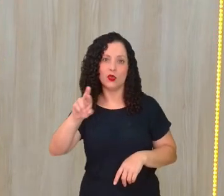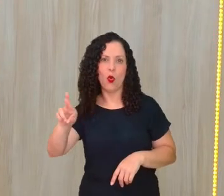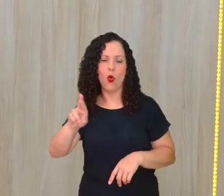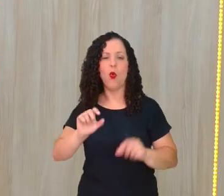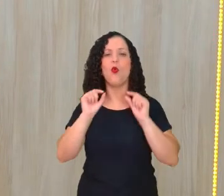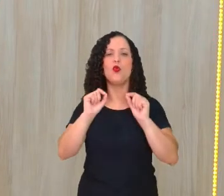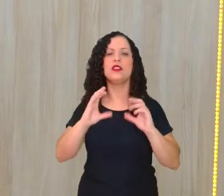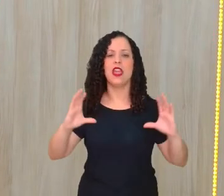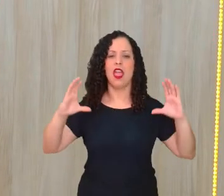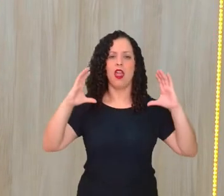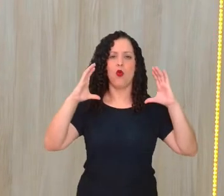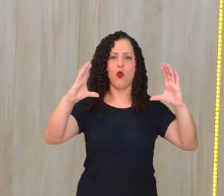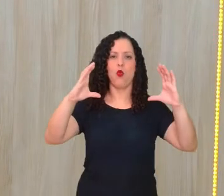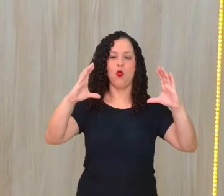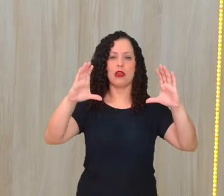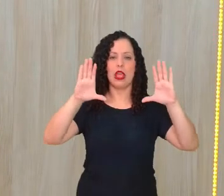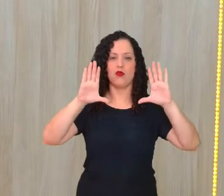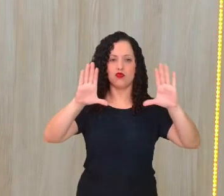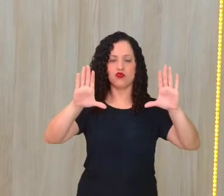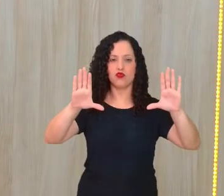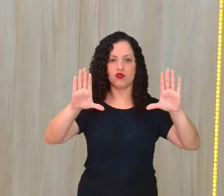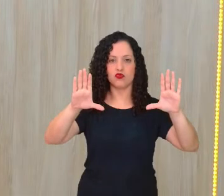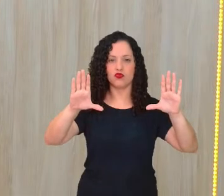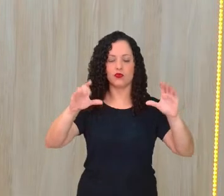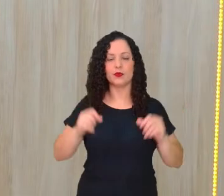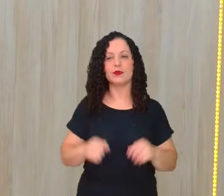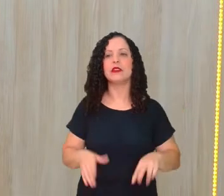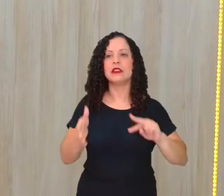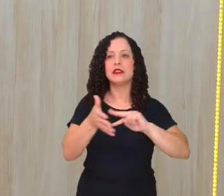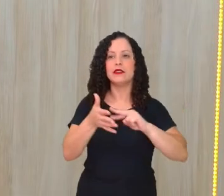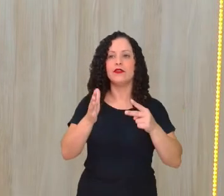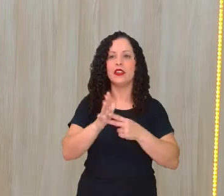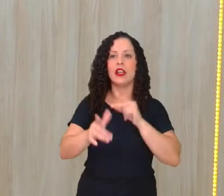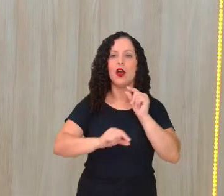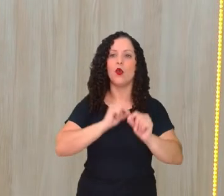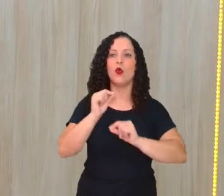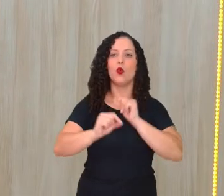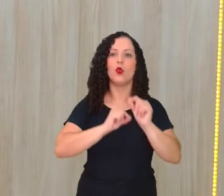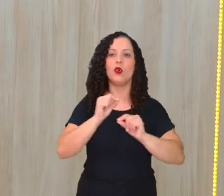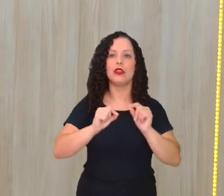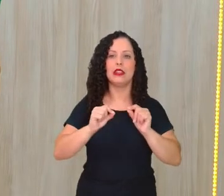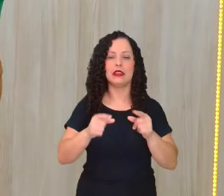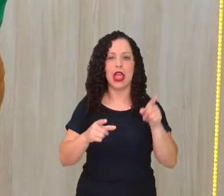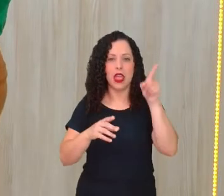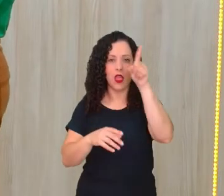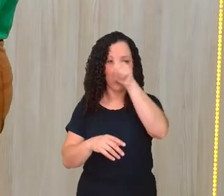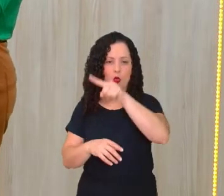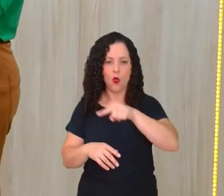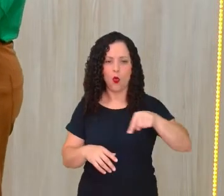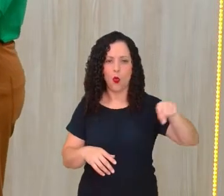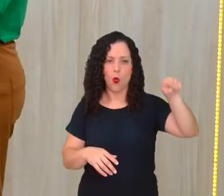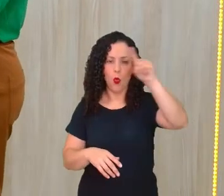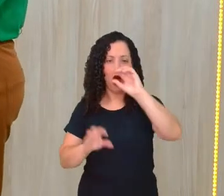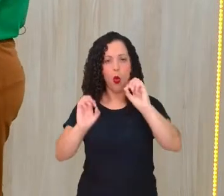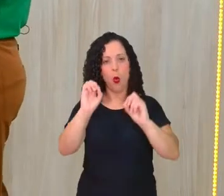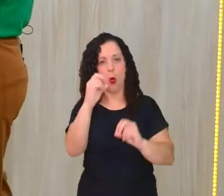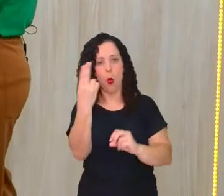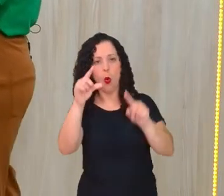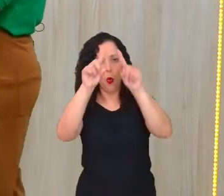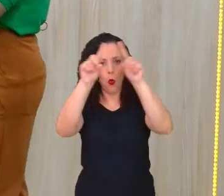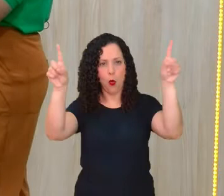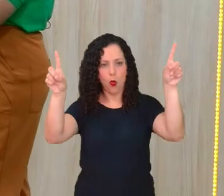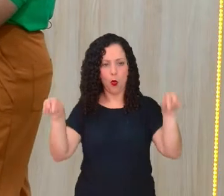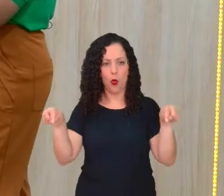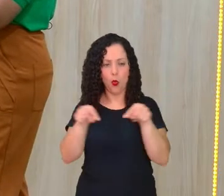bastidor é uma palavra, um substantivo masculino, que significa caixilho de madeira, de formas variadas, no qual se prende